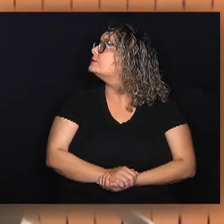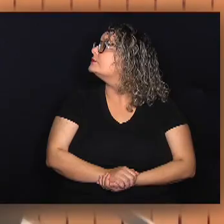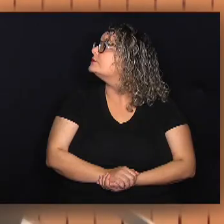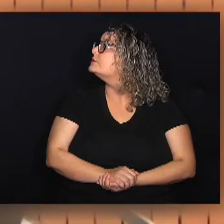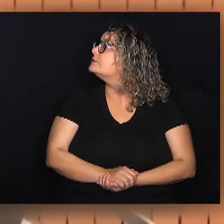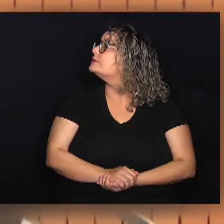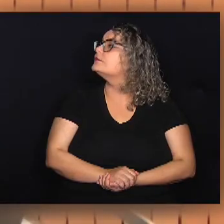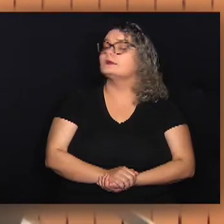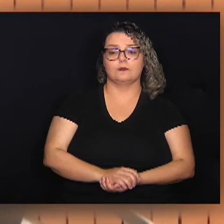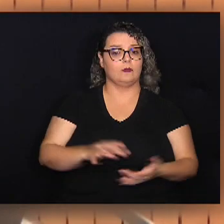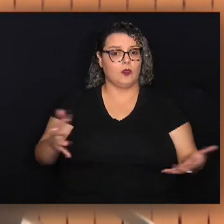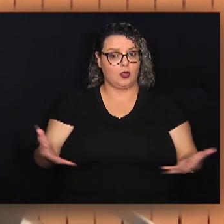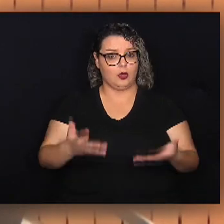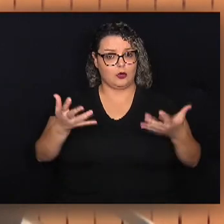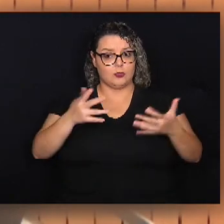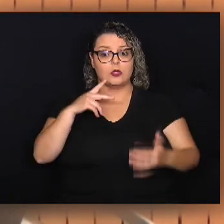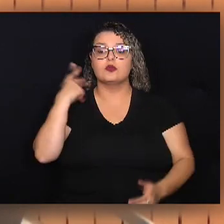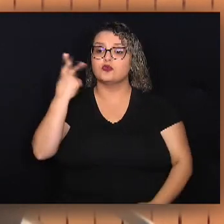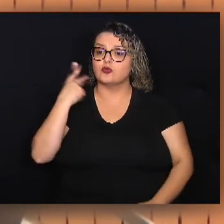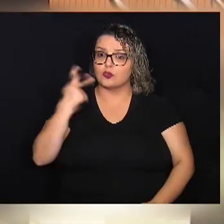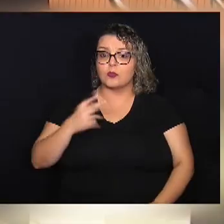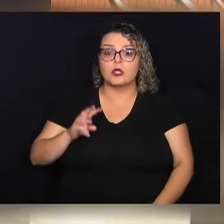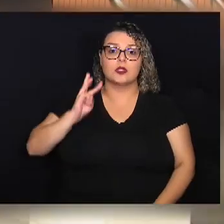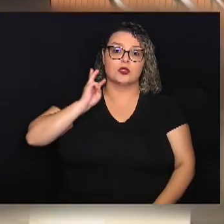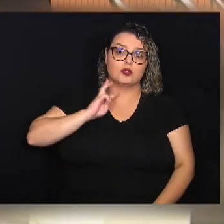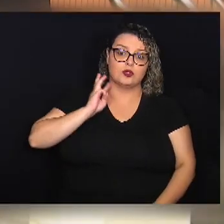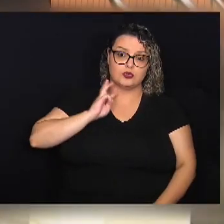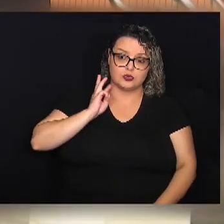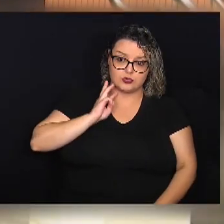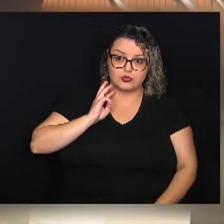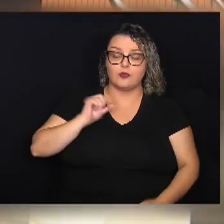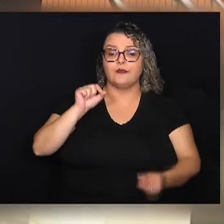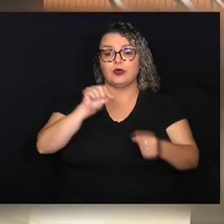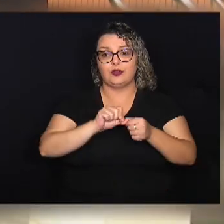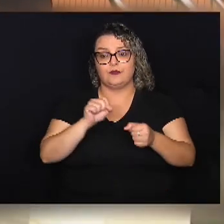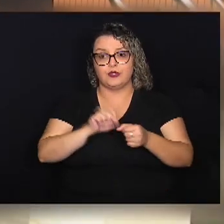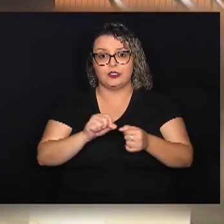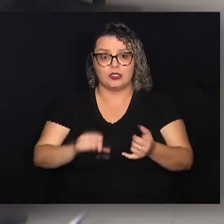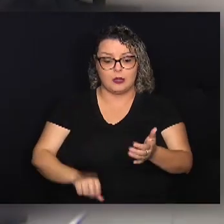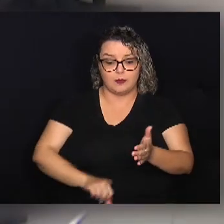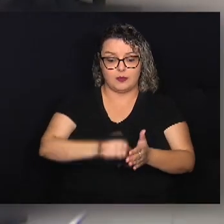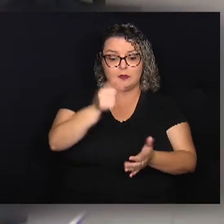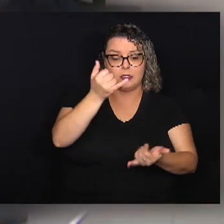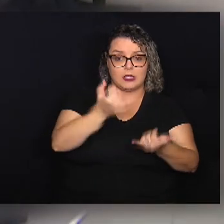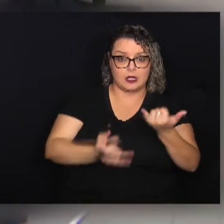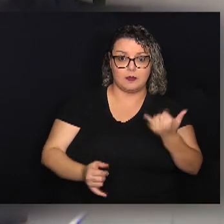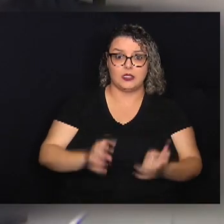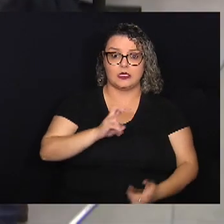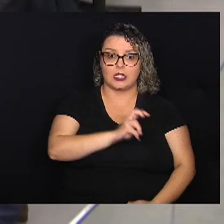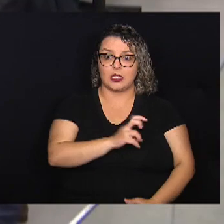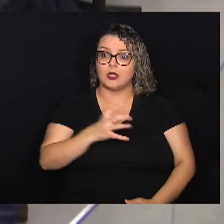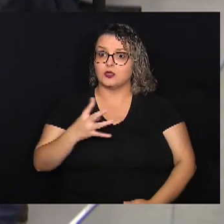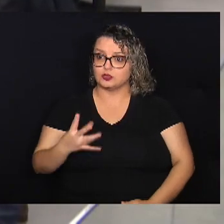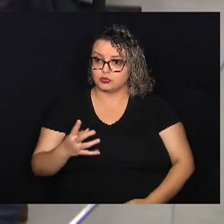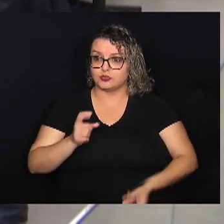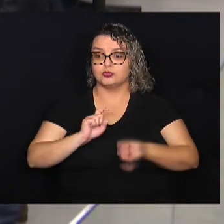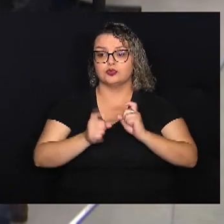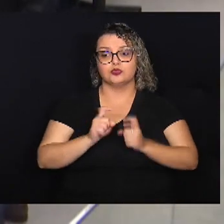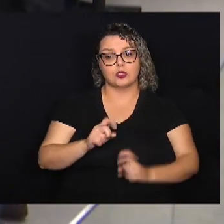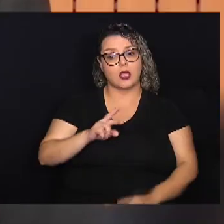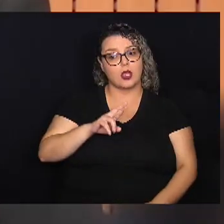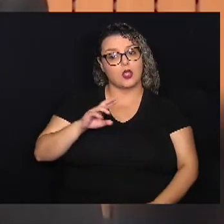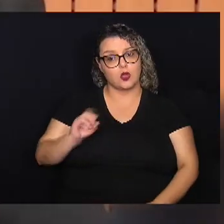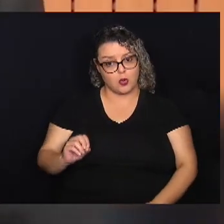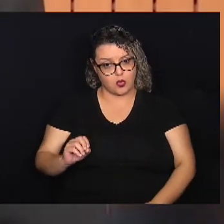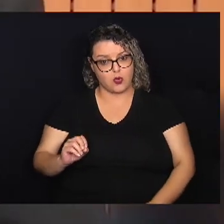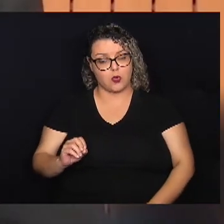Por iniciativa do vereador Cecílio Santos, foi realizada na primeira parte da 54ª reunião